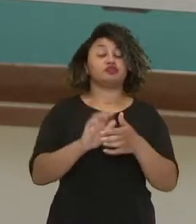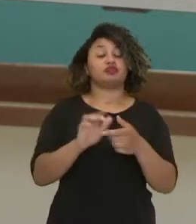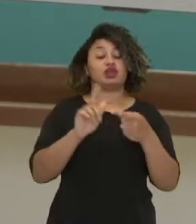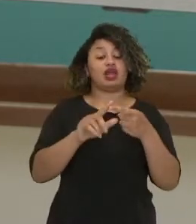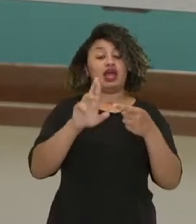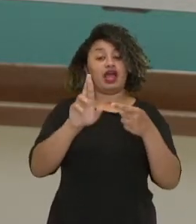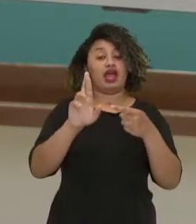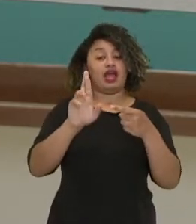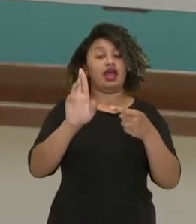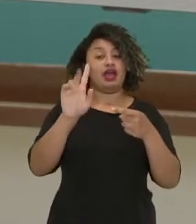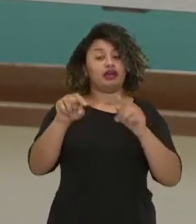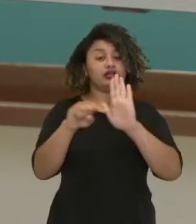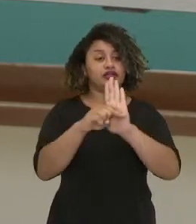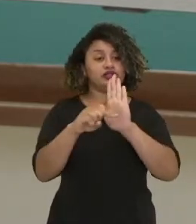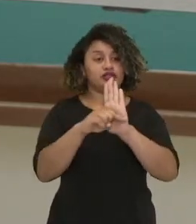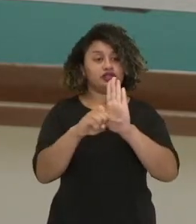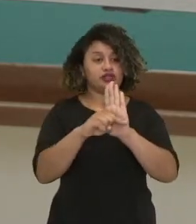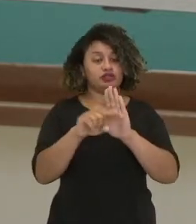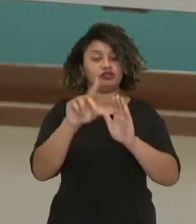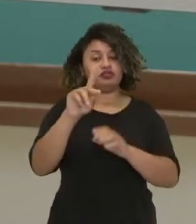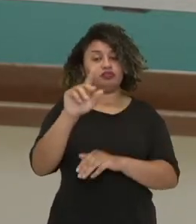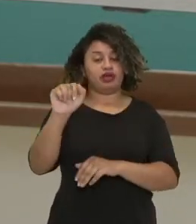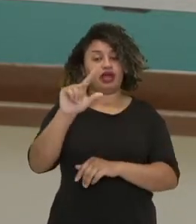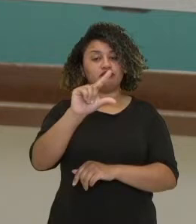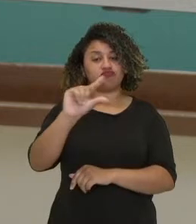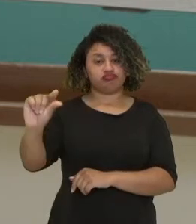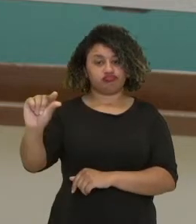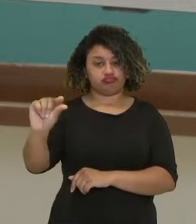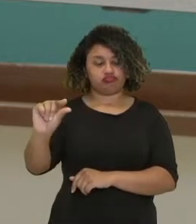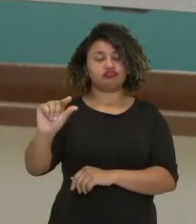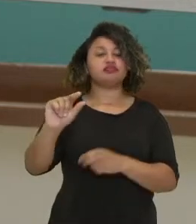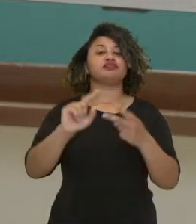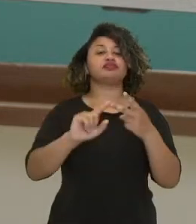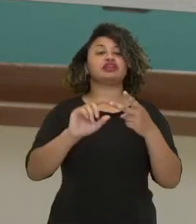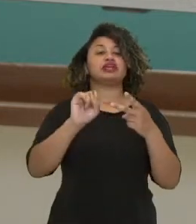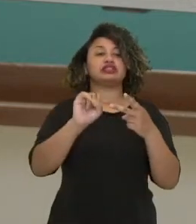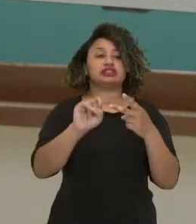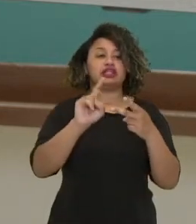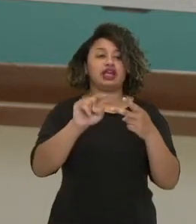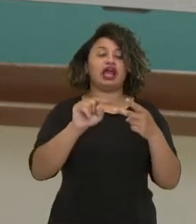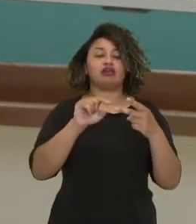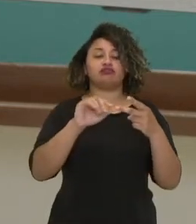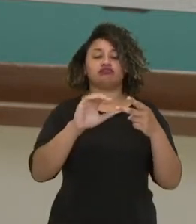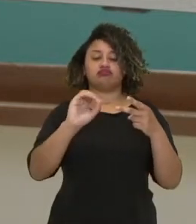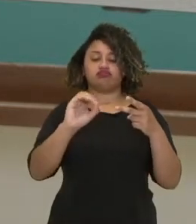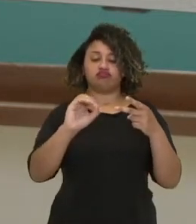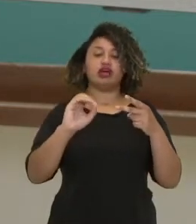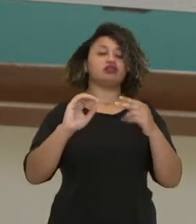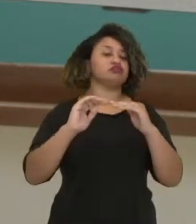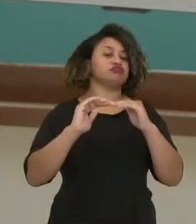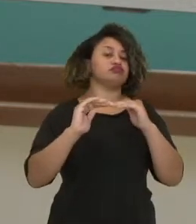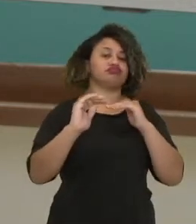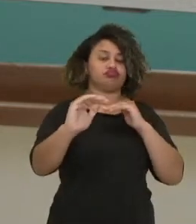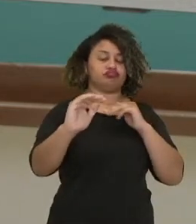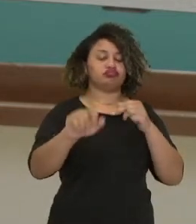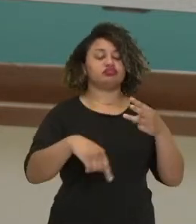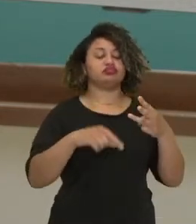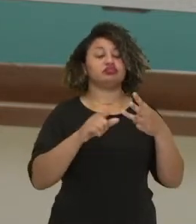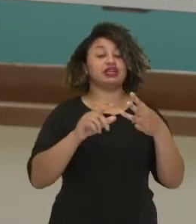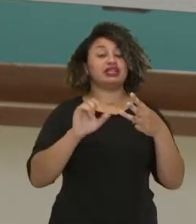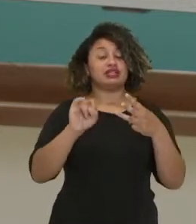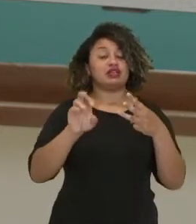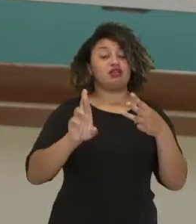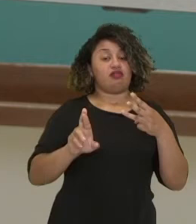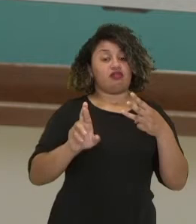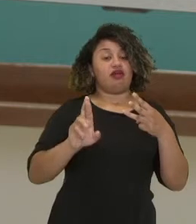é negativa, PA decrescente. Se a razão é nula, zero, PA constante. Se